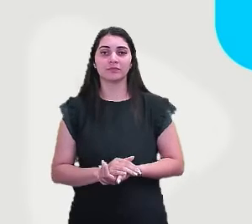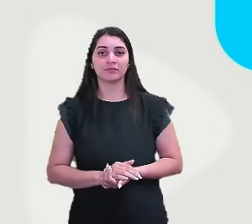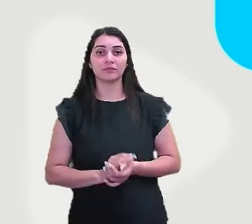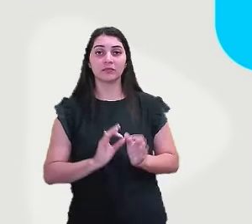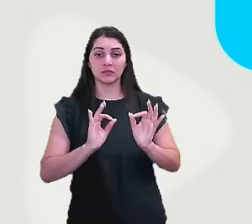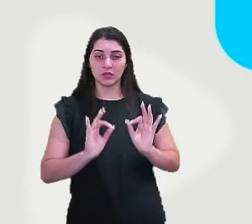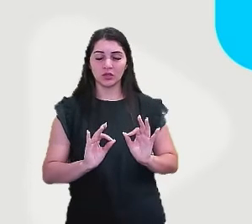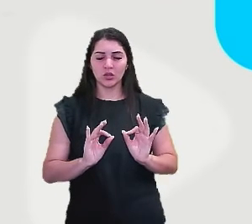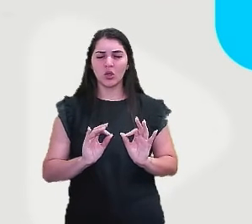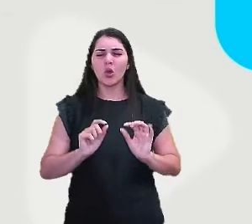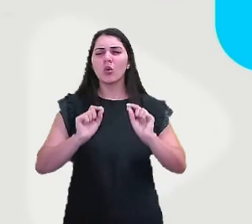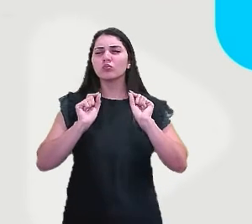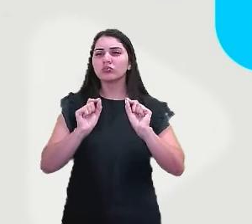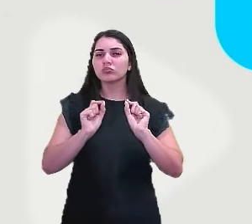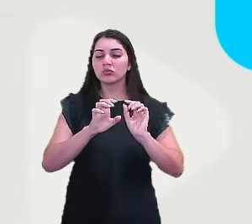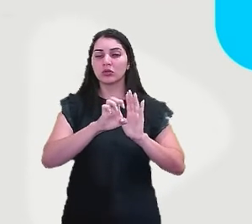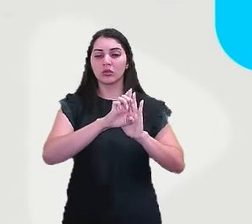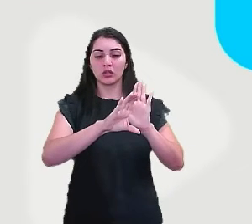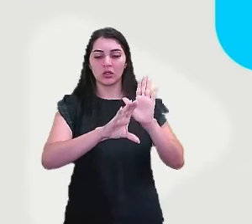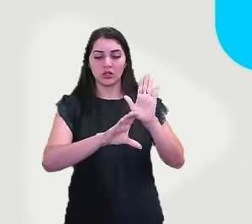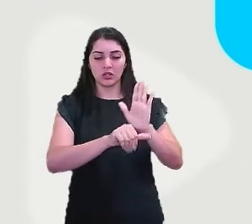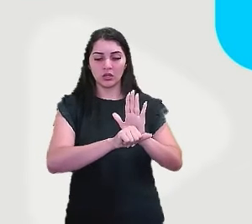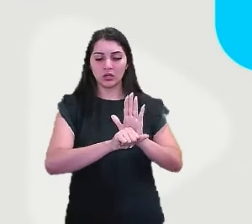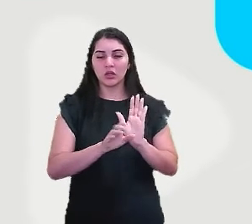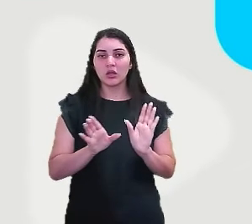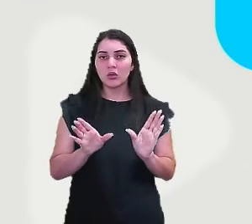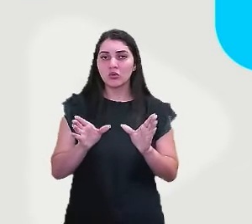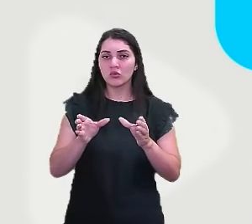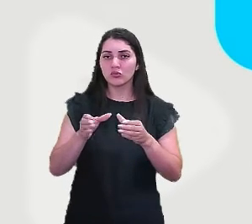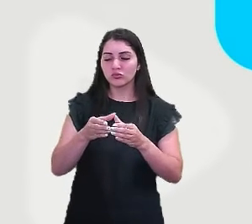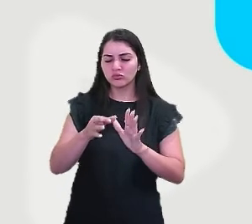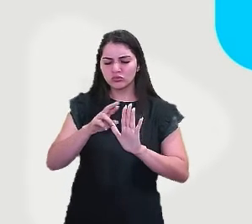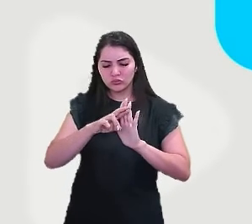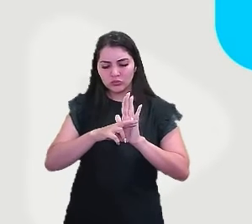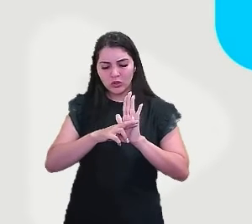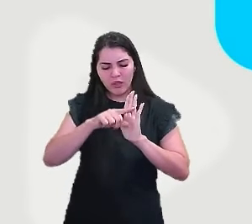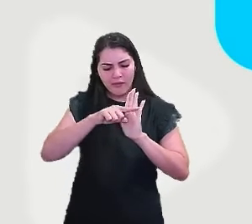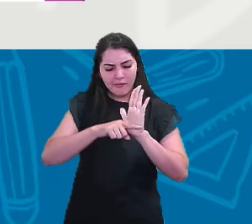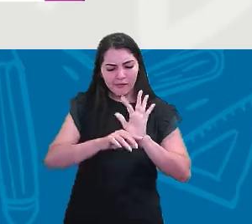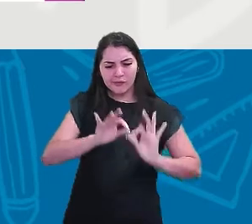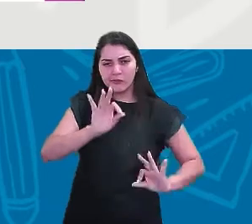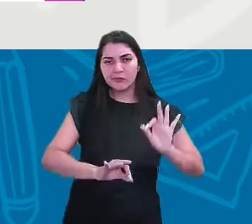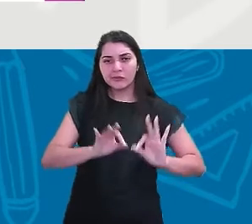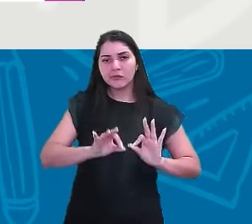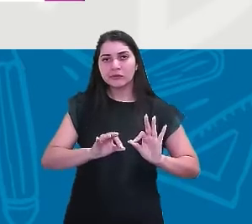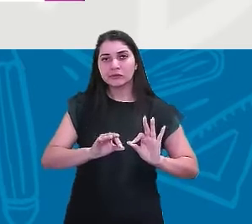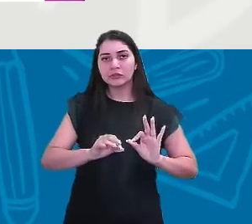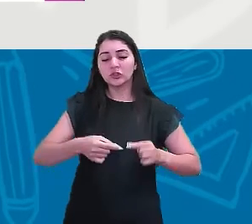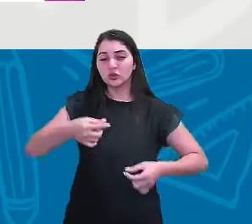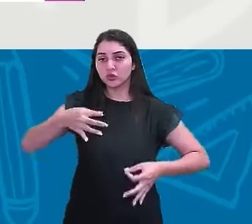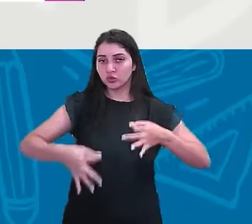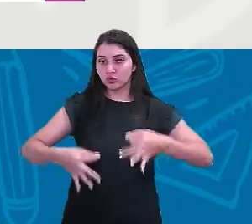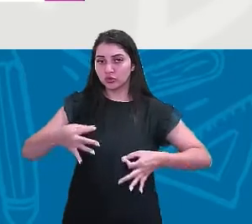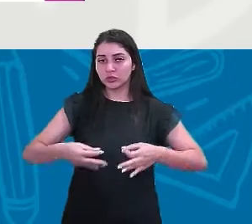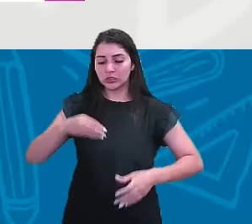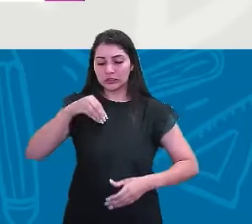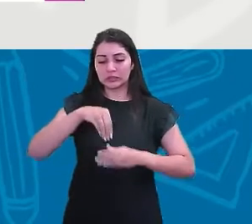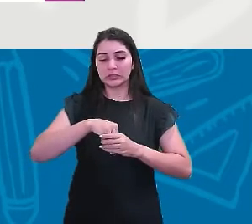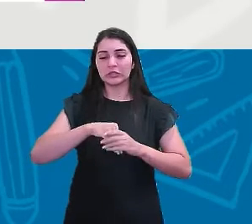certo? Então, o ECA é um conjunto de normas jurídicas, certo? Que está dentro da Constituição, mas que